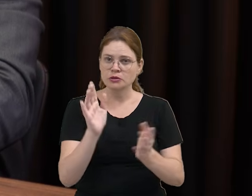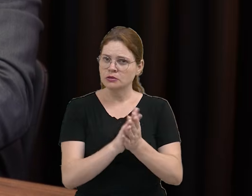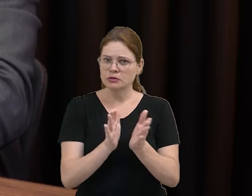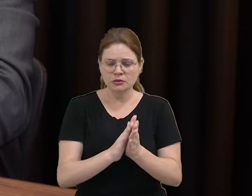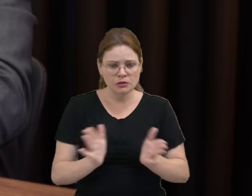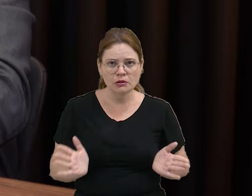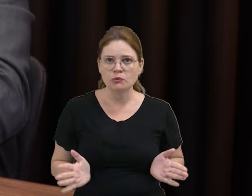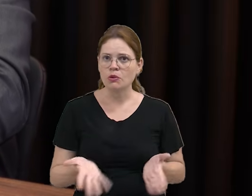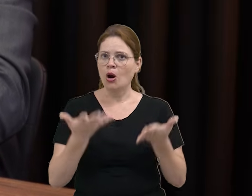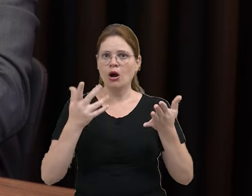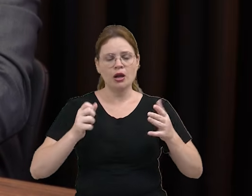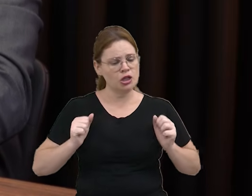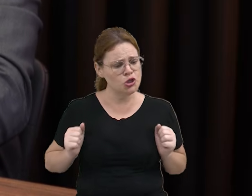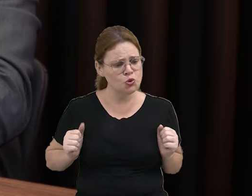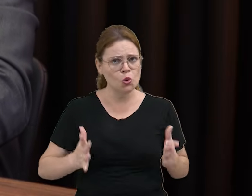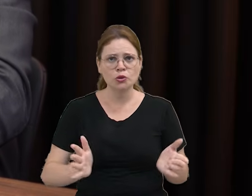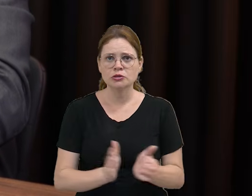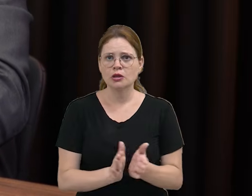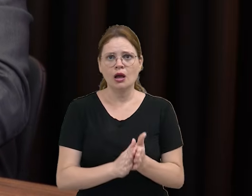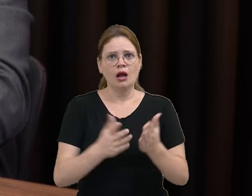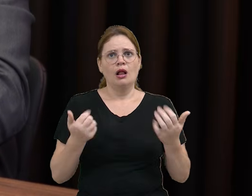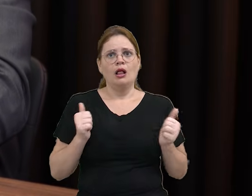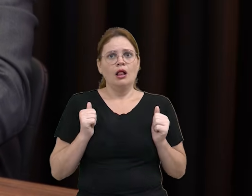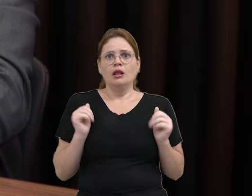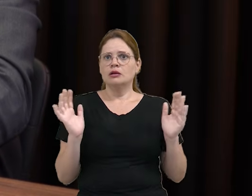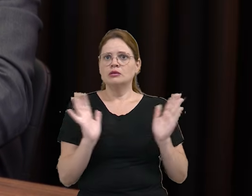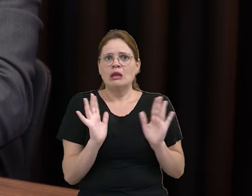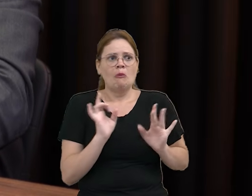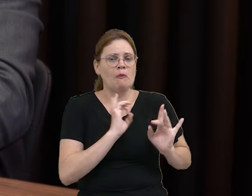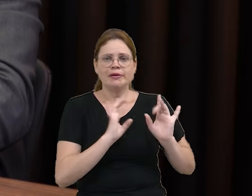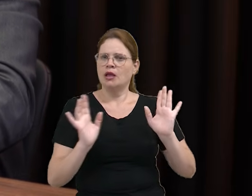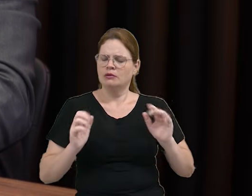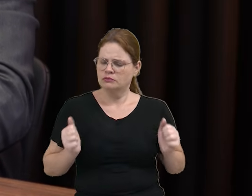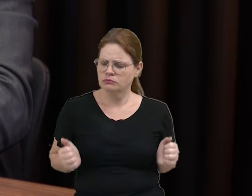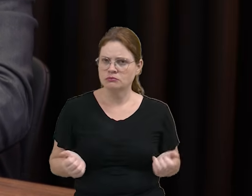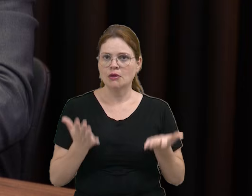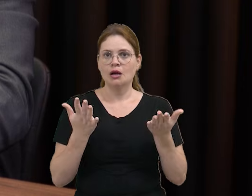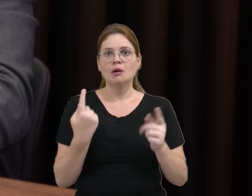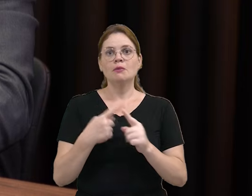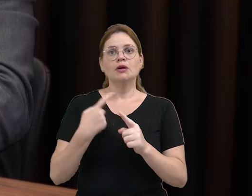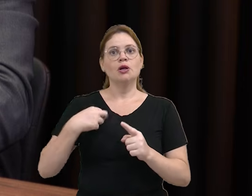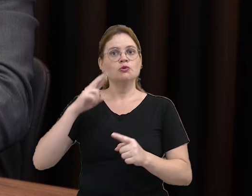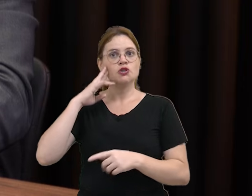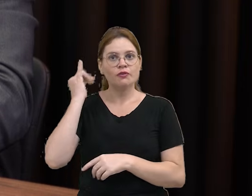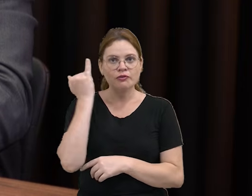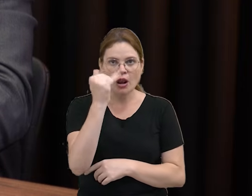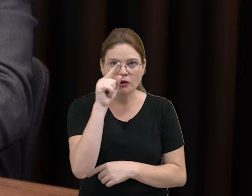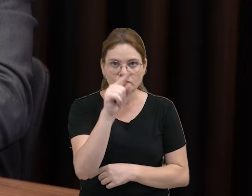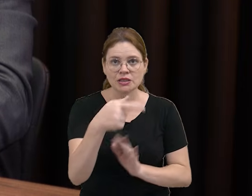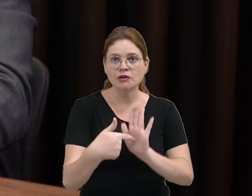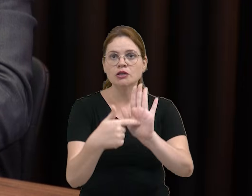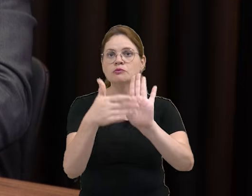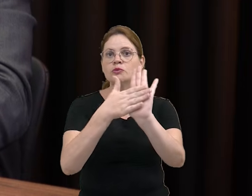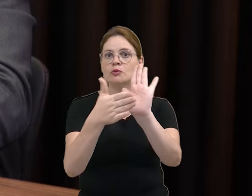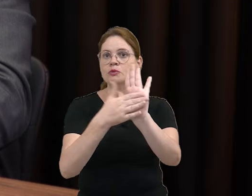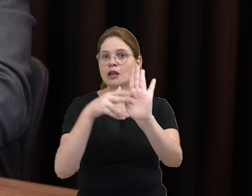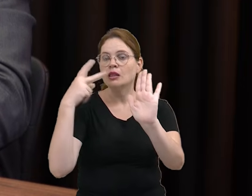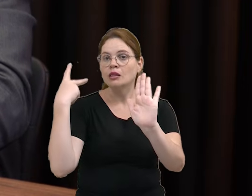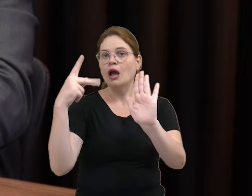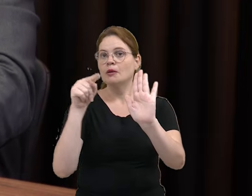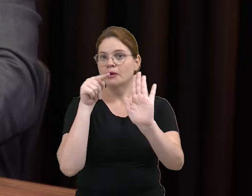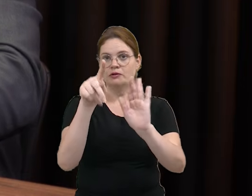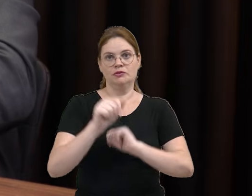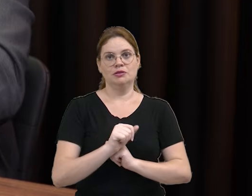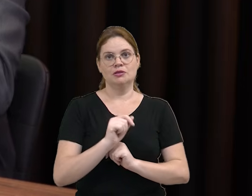chamar, levanta Elias, sai da caverna Elias, o Senhor vai falar com você e ele vai entregar nas suas mãos um propósito que ele